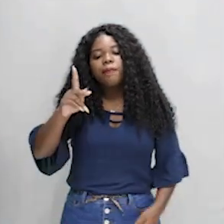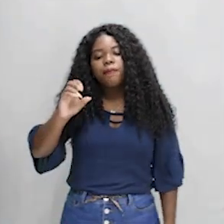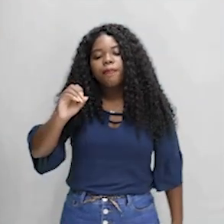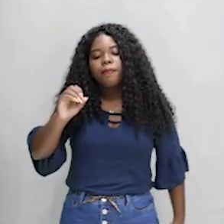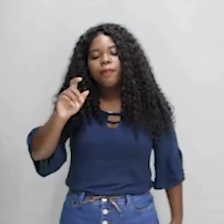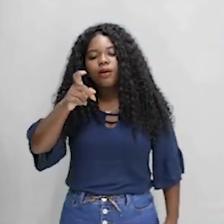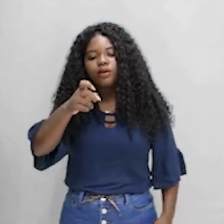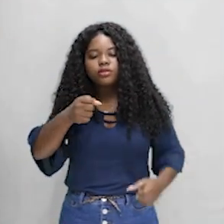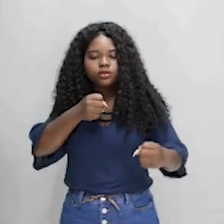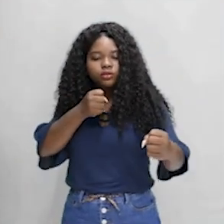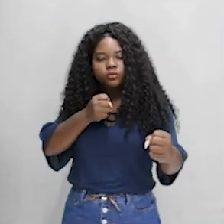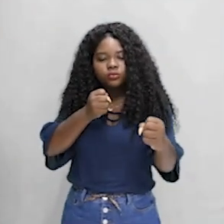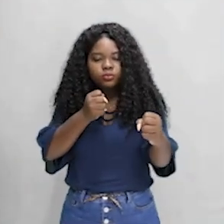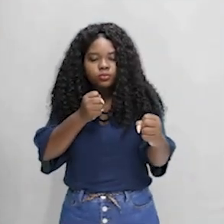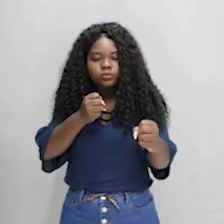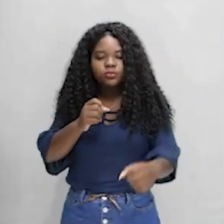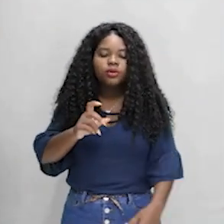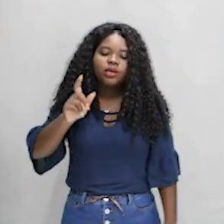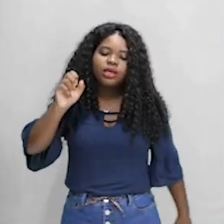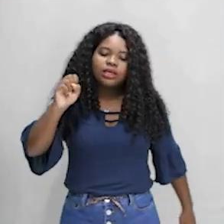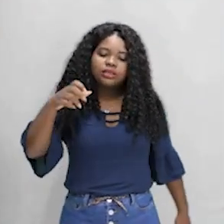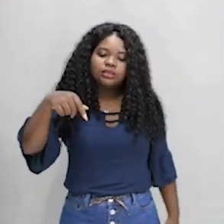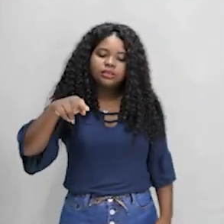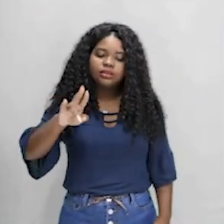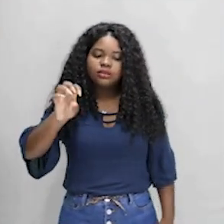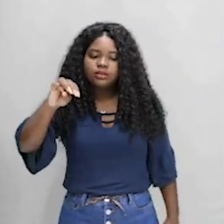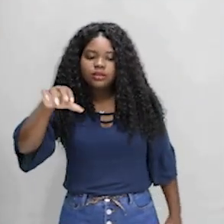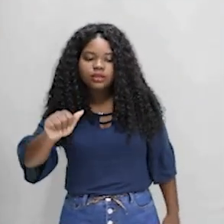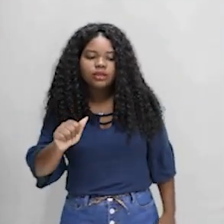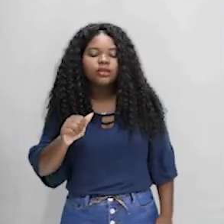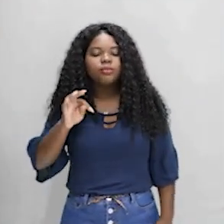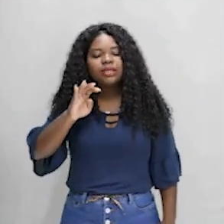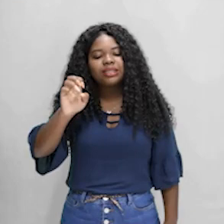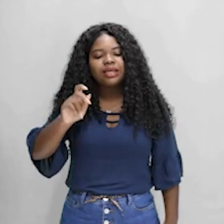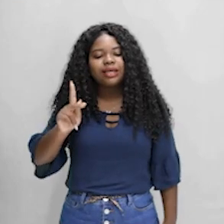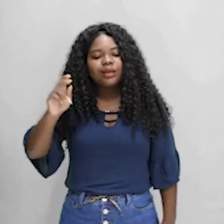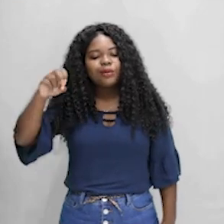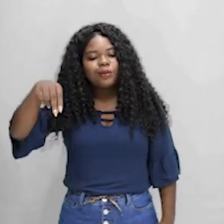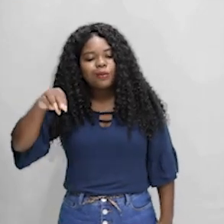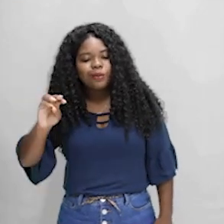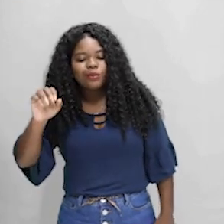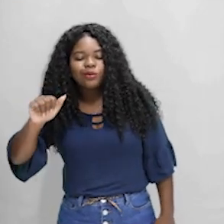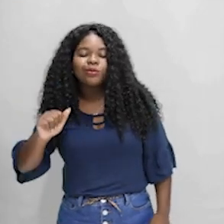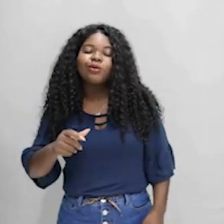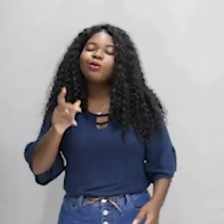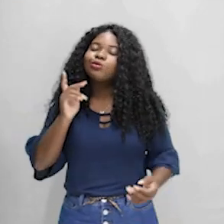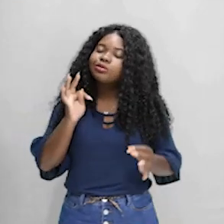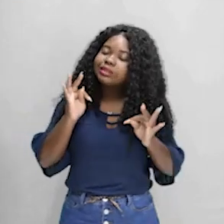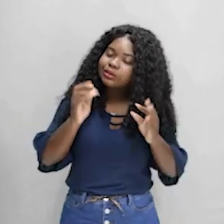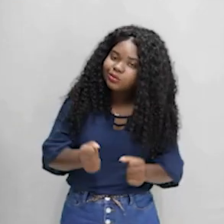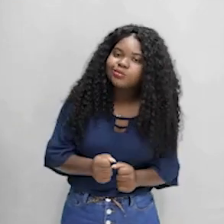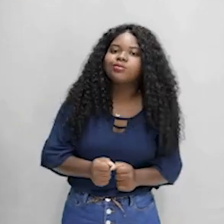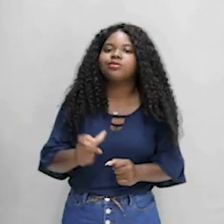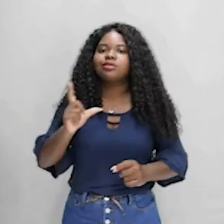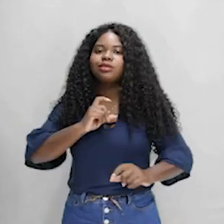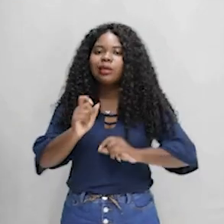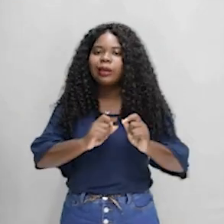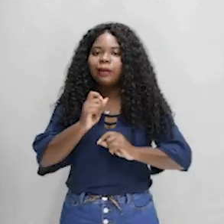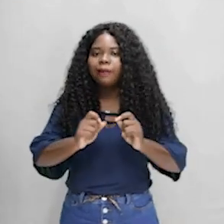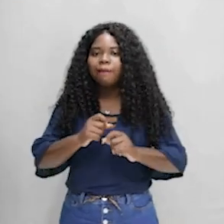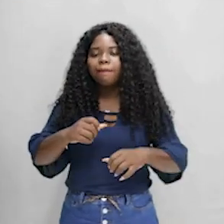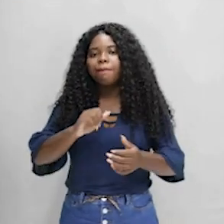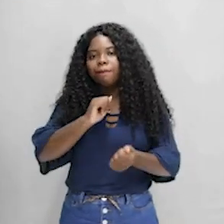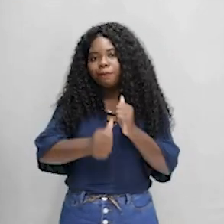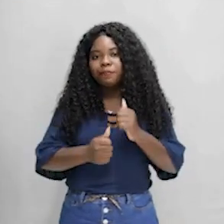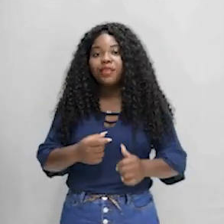esgrima, taekwondo, jiu-jitsu, sumô, tudo são esportes de combate. Está ali na imagem. Eu